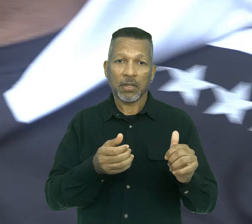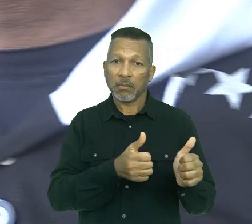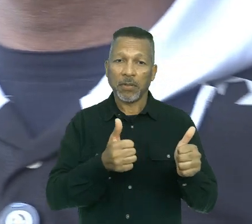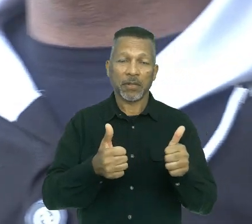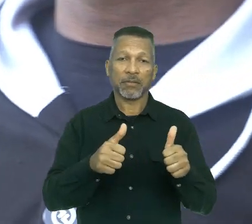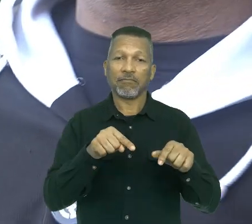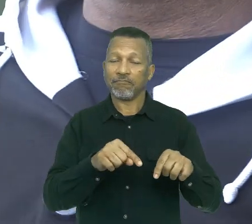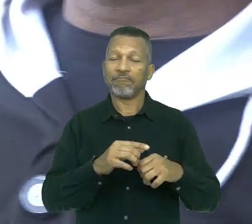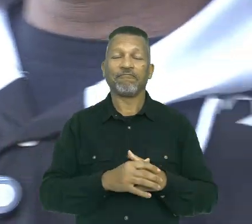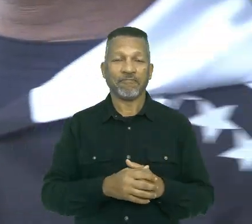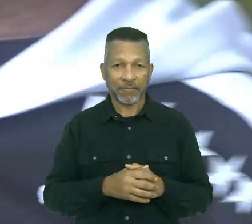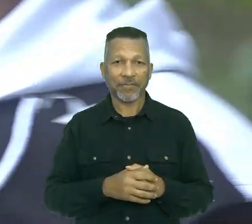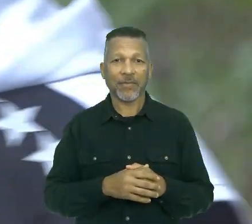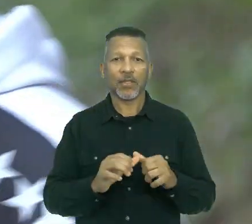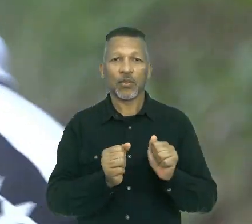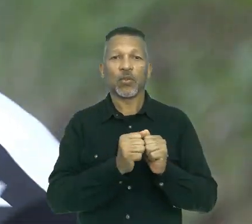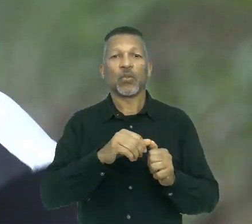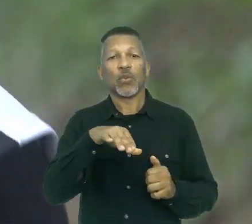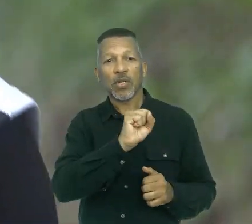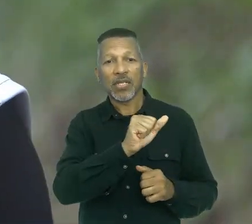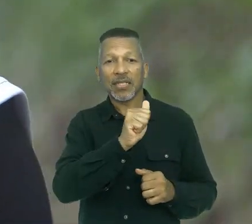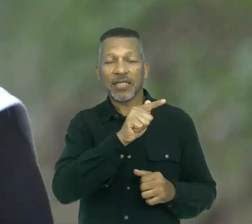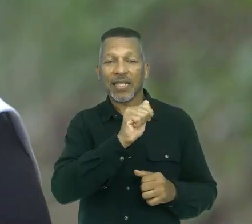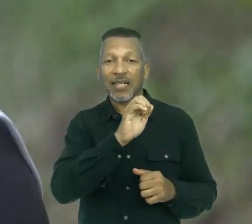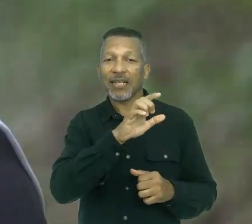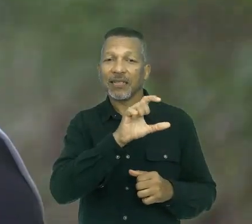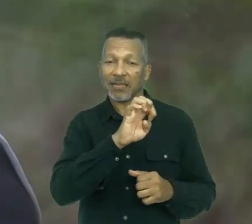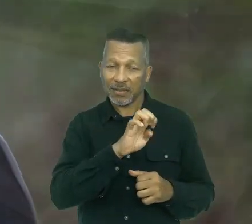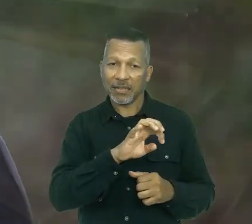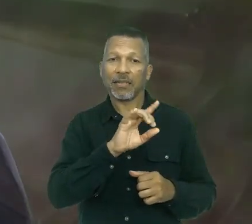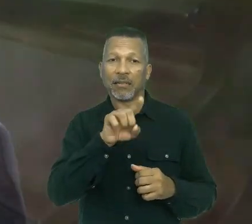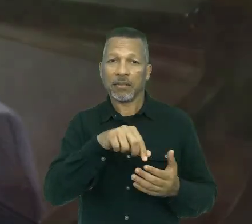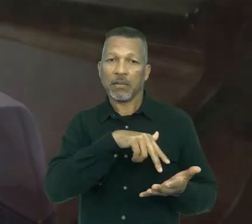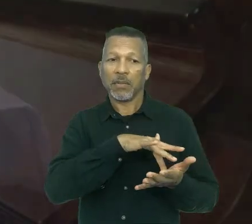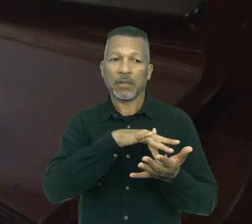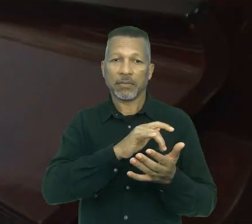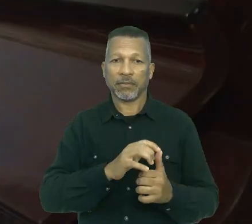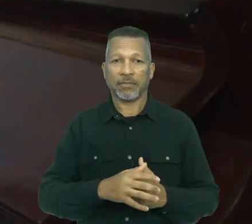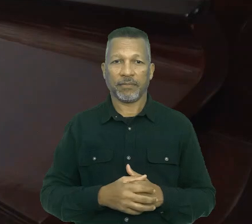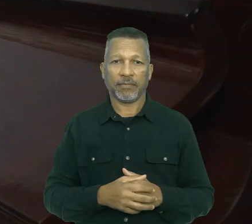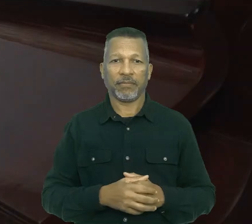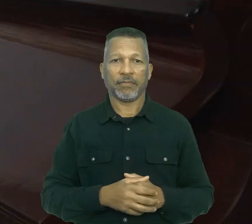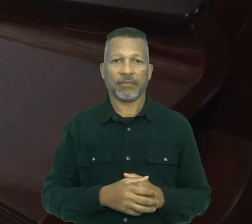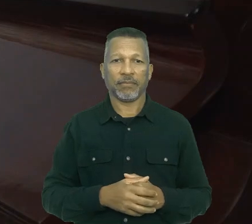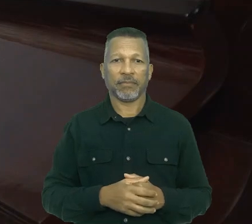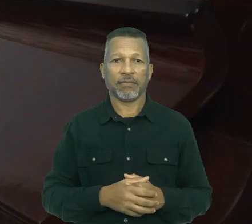bom trabalhando com a Salete, levando o clássico, né, para frente.